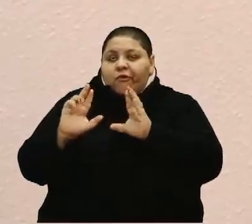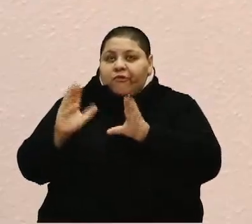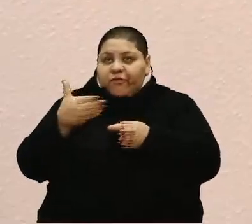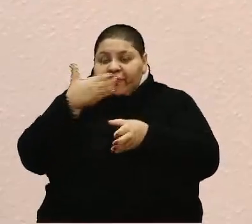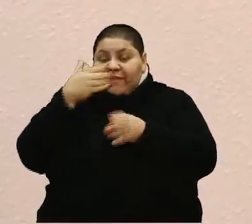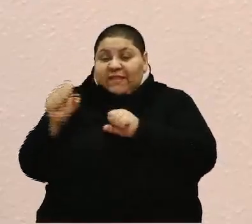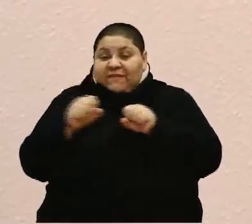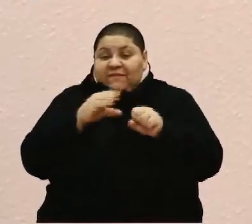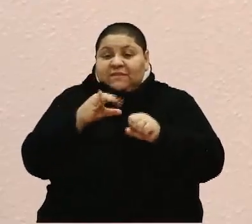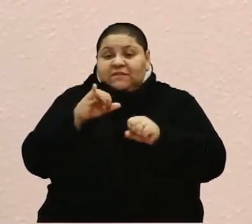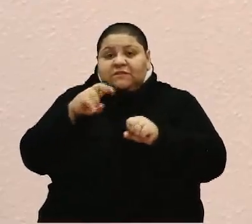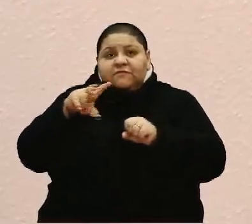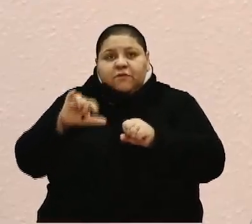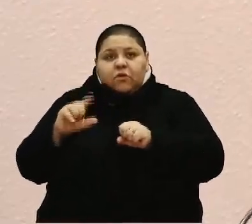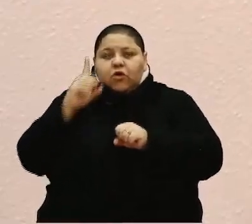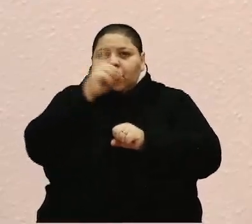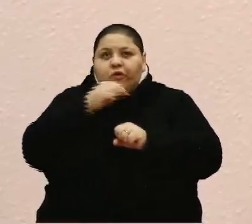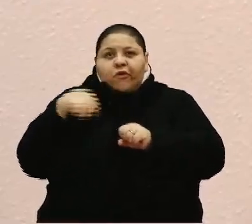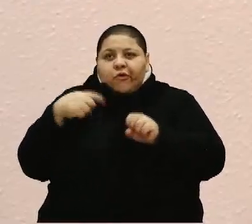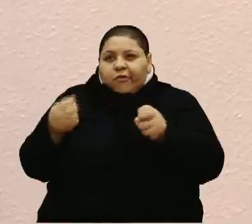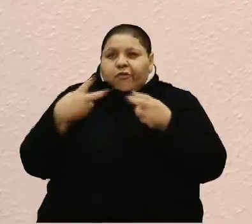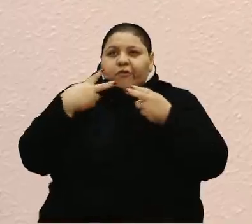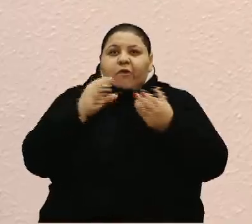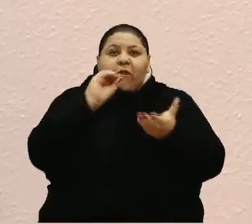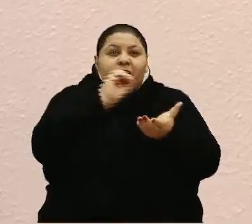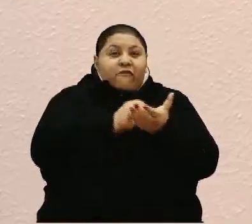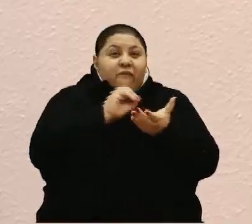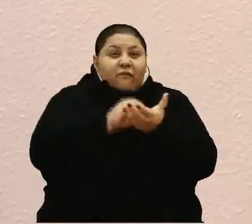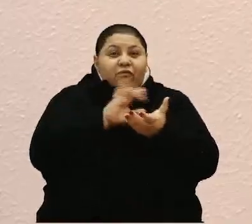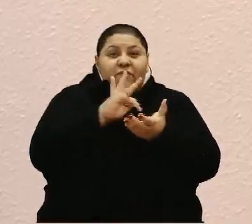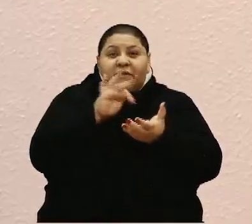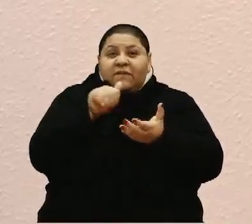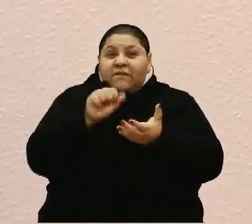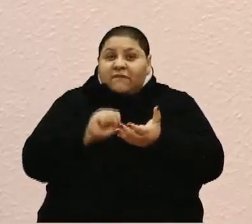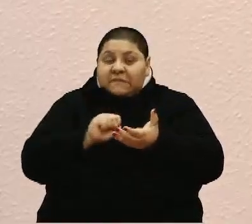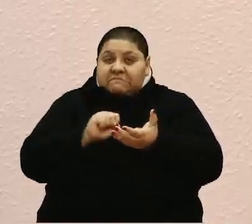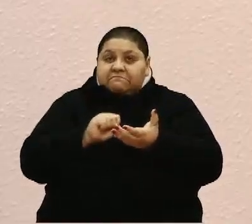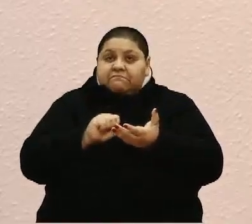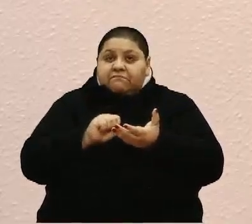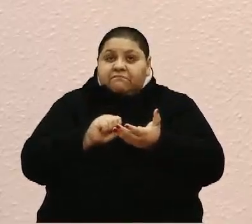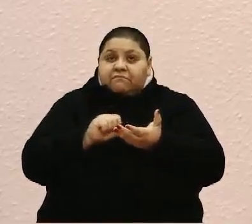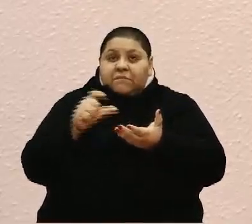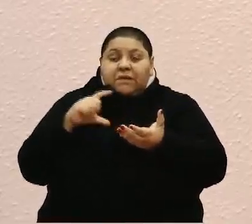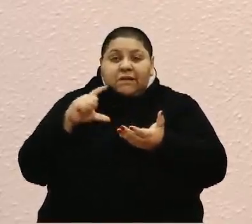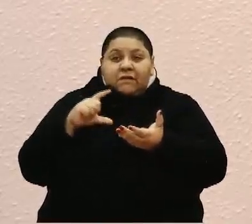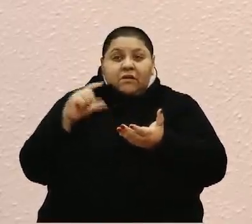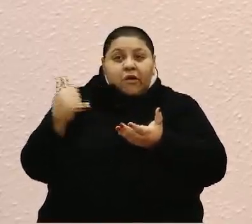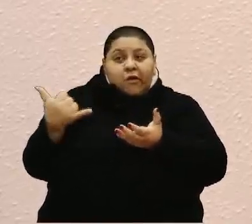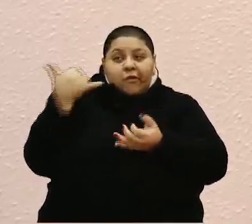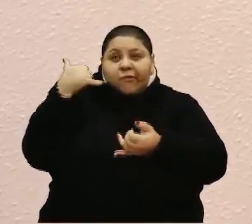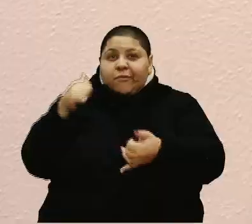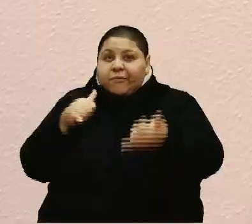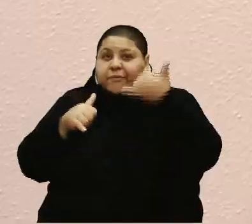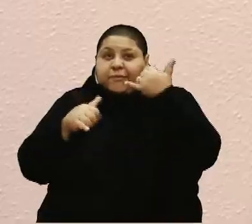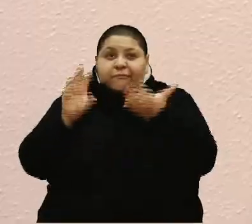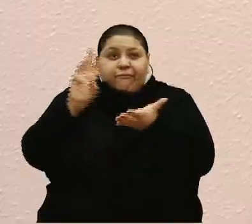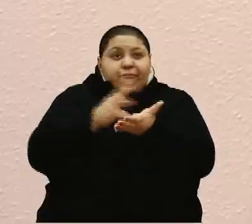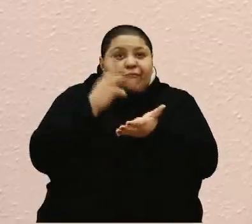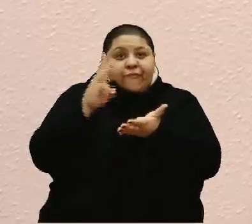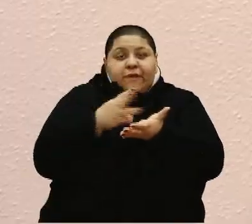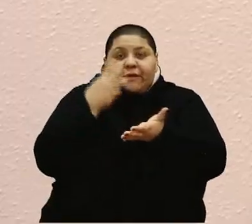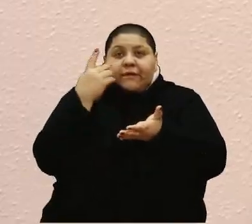Civil no domingo, percebi a ausência da FAS. E aí, tem recebido ligação, mensagem e